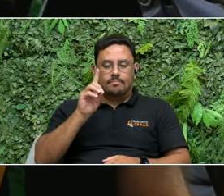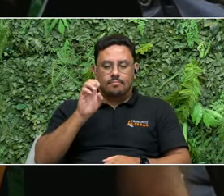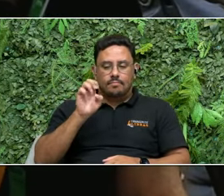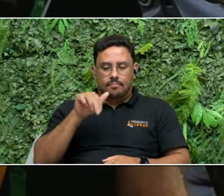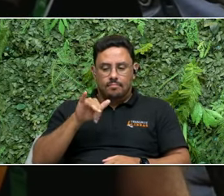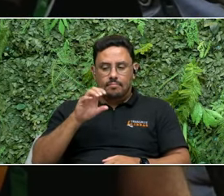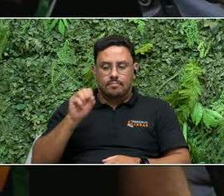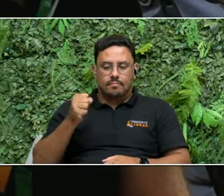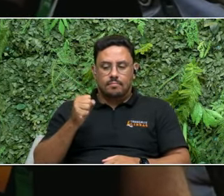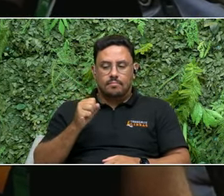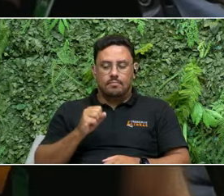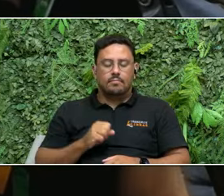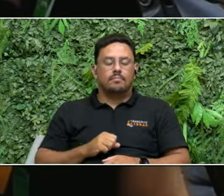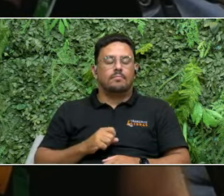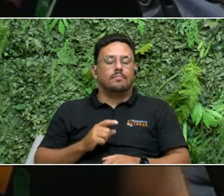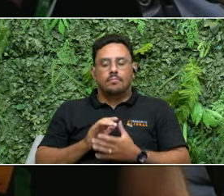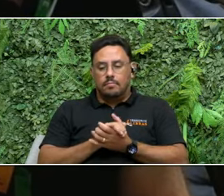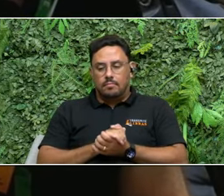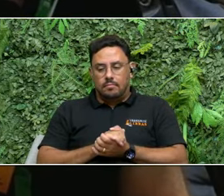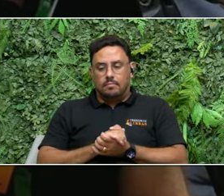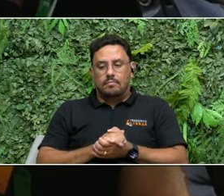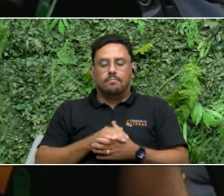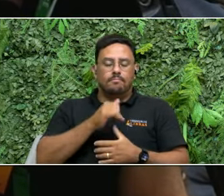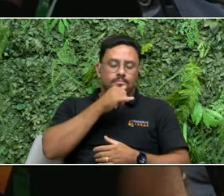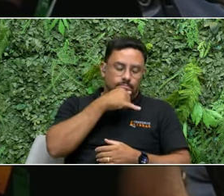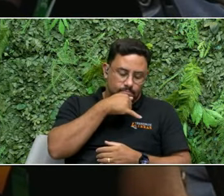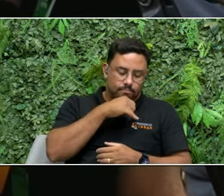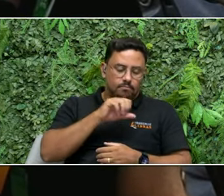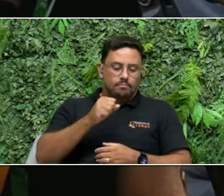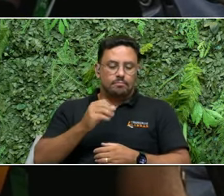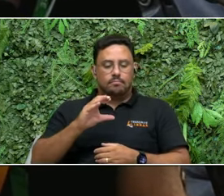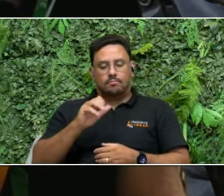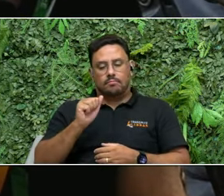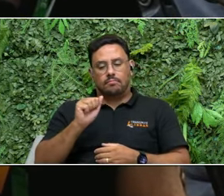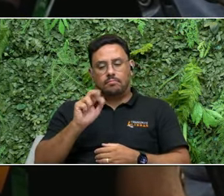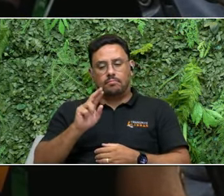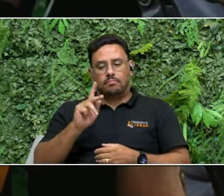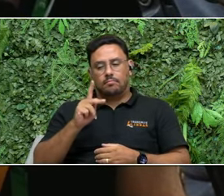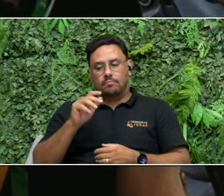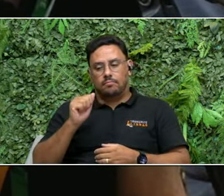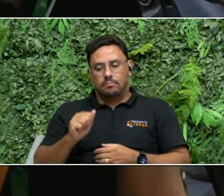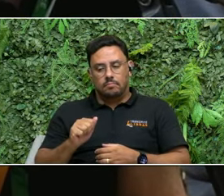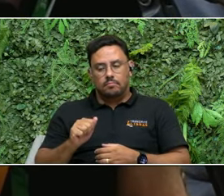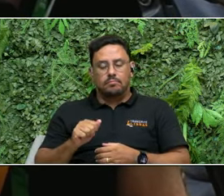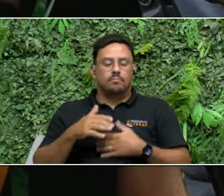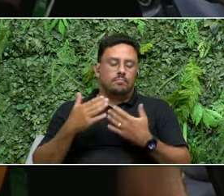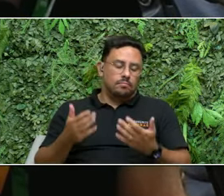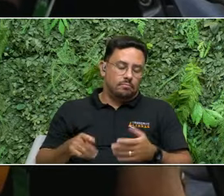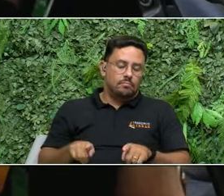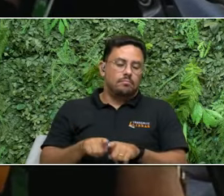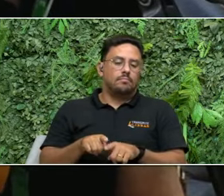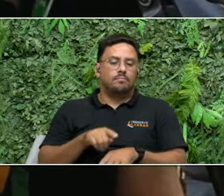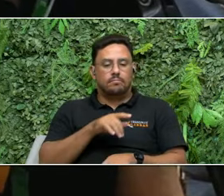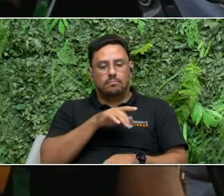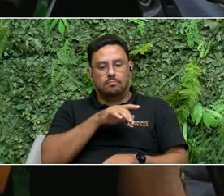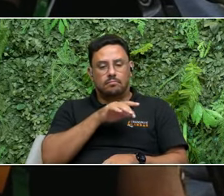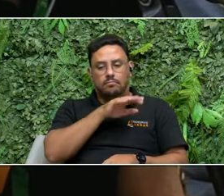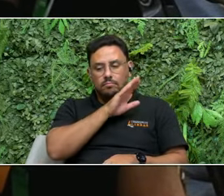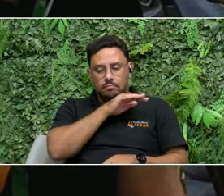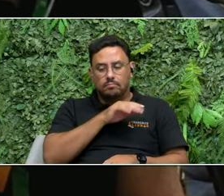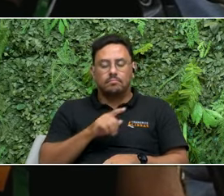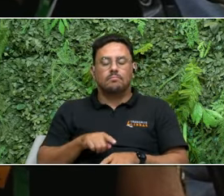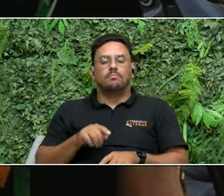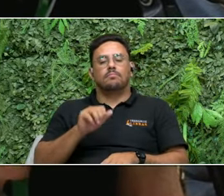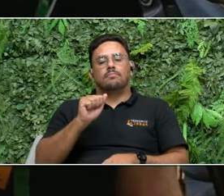né Eu tô sendo irônico eh Infelizmente o Scarpa entrou no finalzinho e não não acrescentou muito porque também mal errando muitos